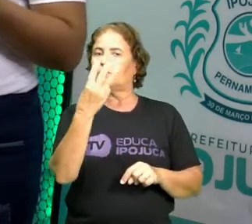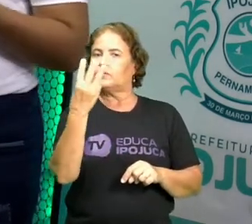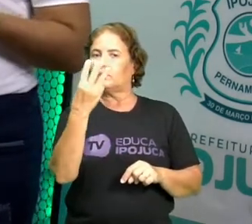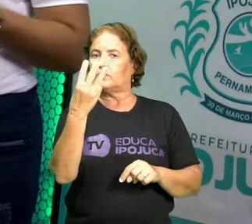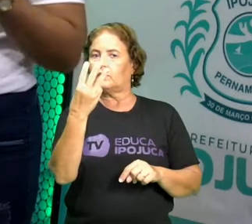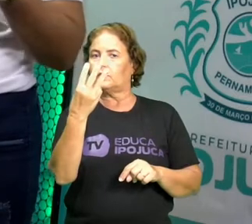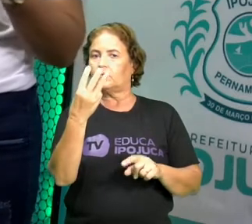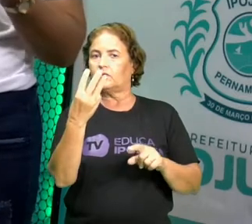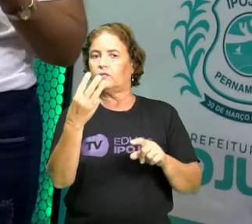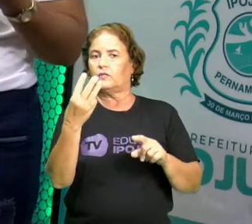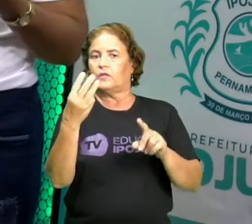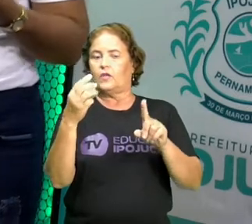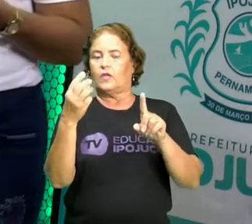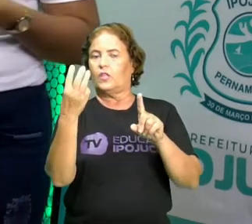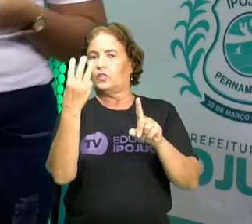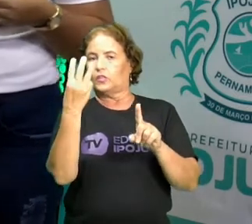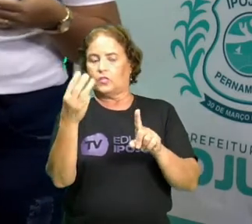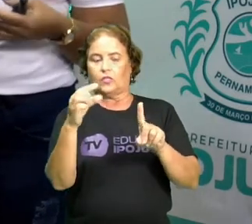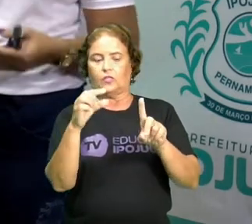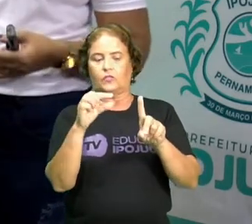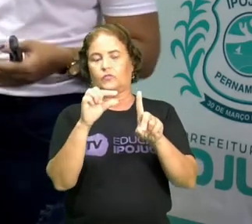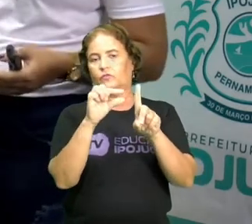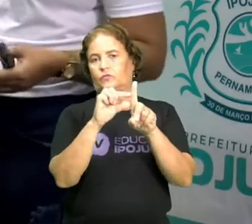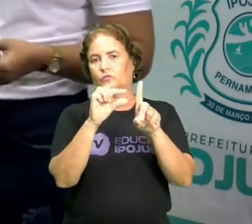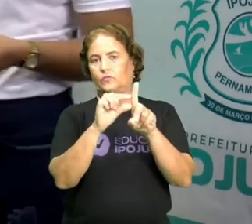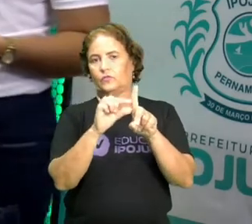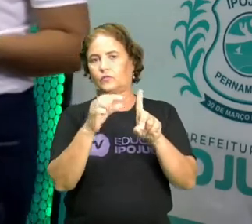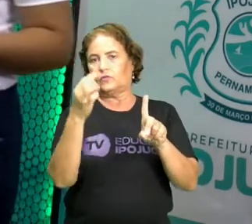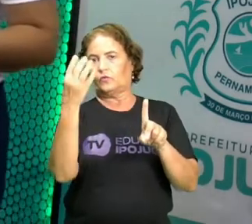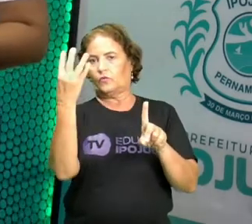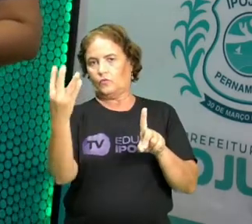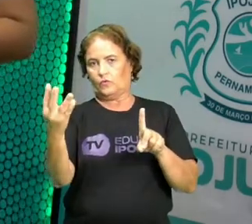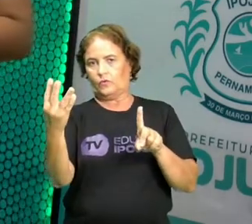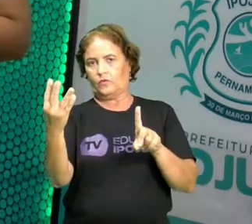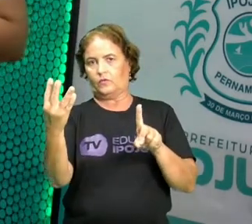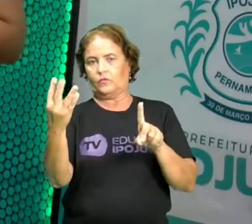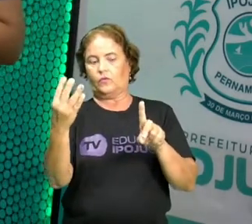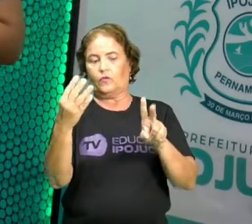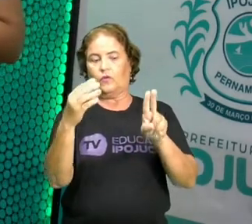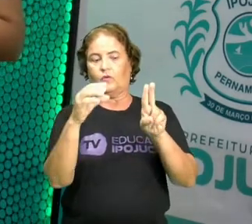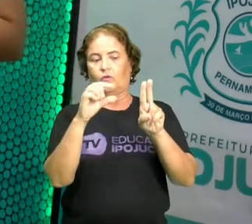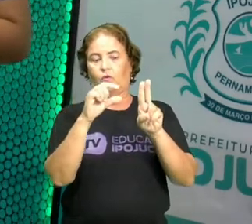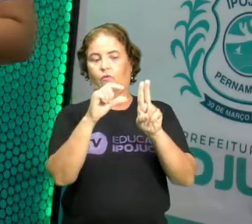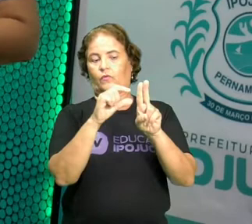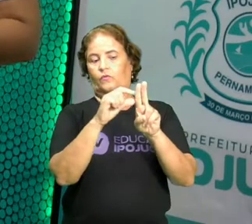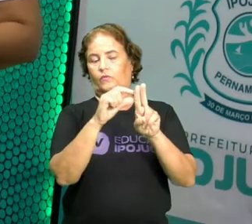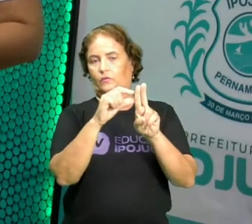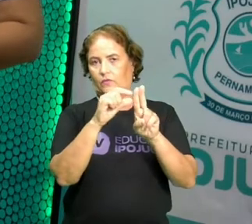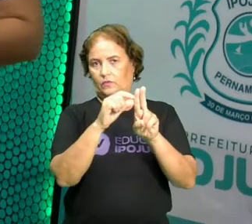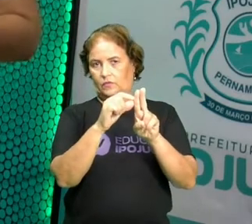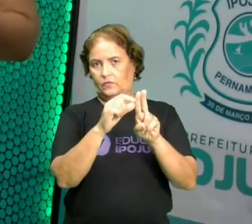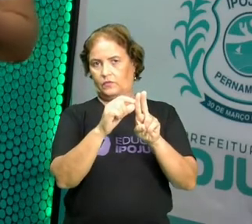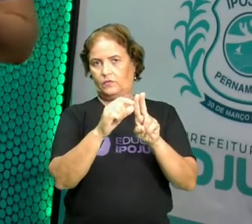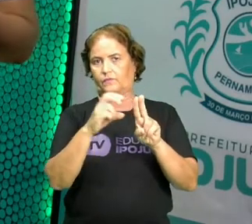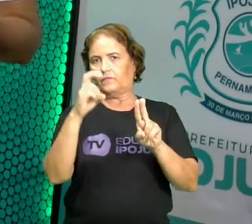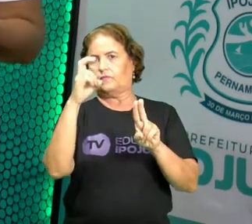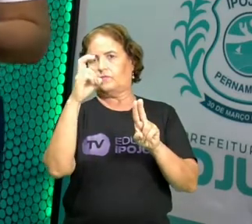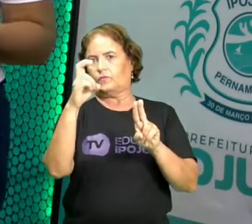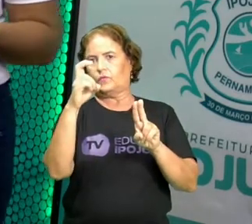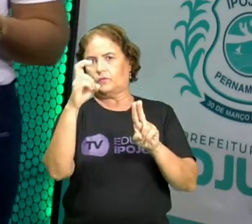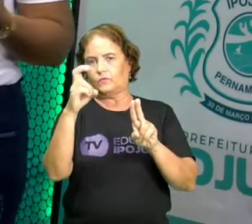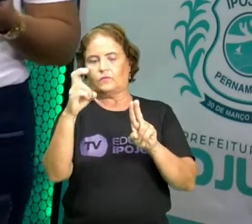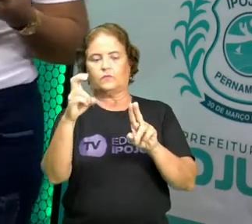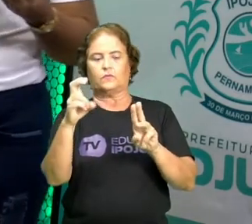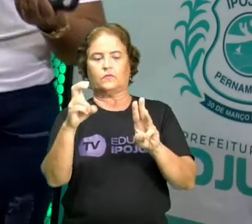está representando 4 dezenas, que é 40. O número 5 está representando a classe das centenas, então